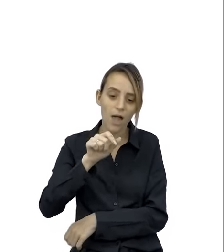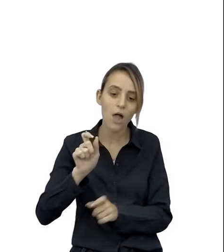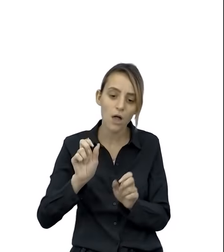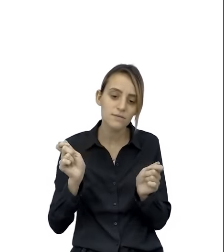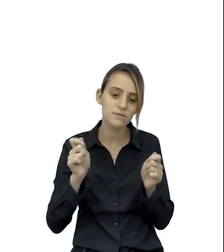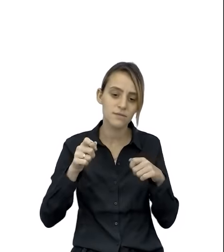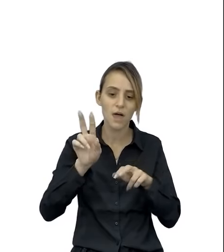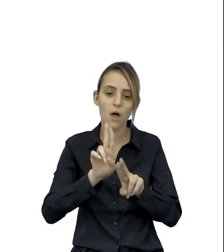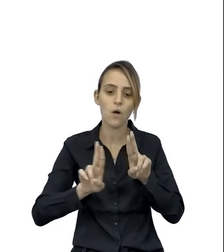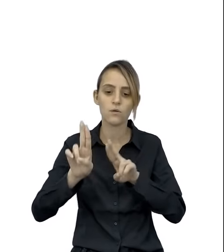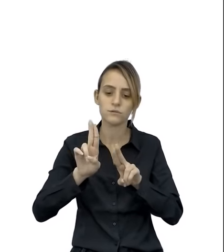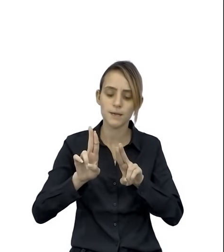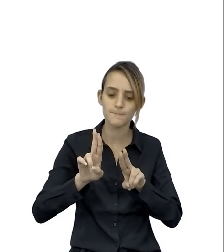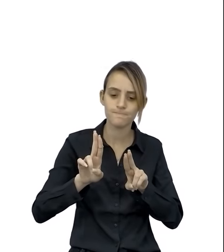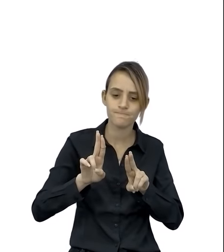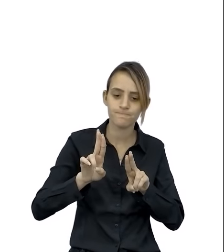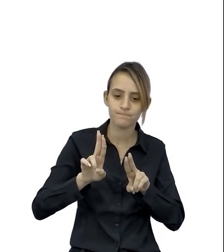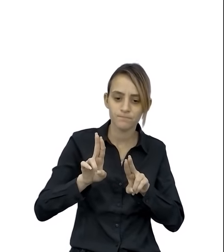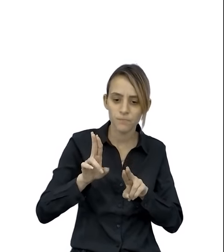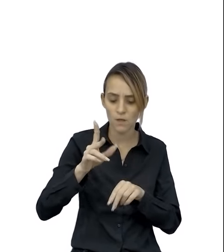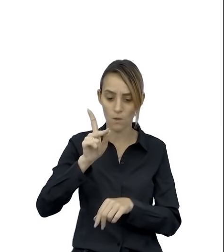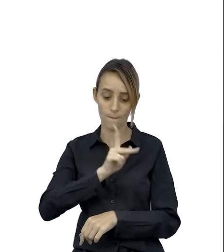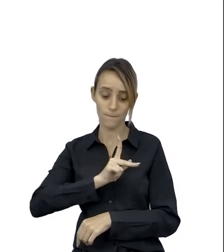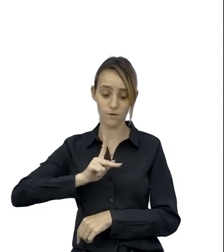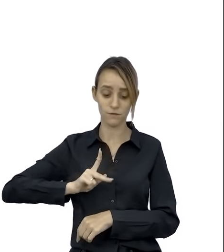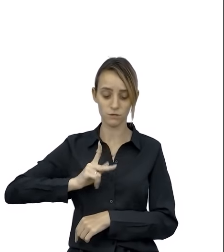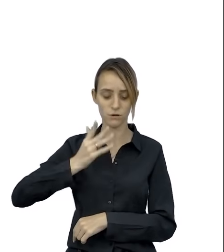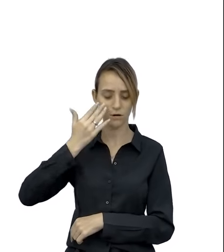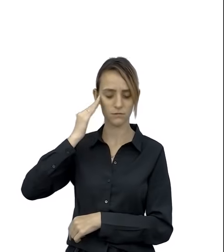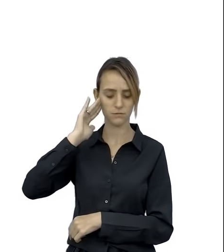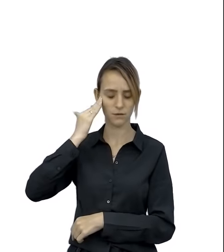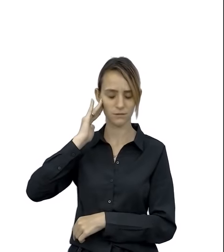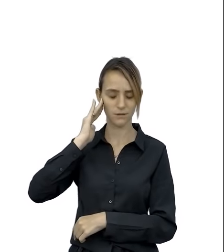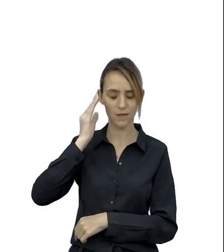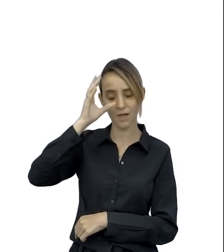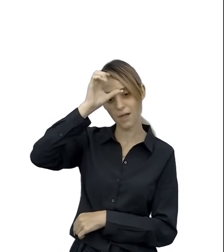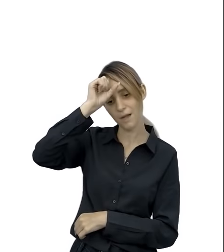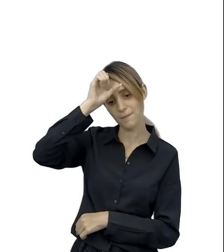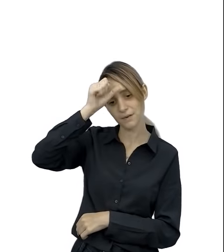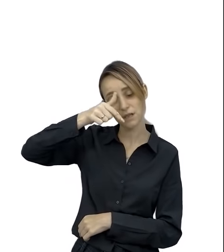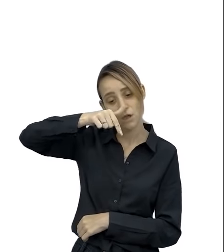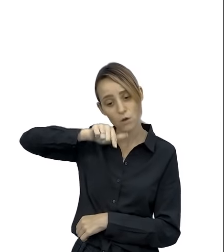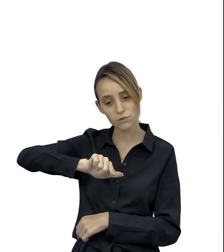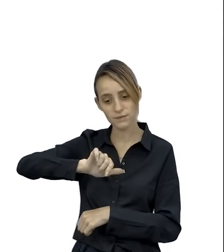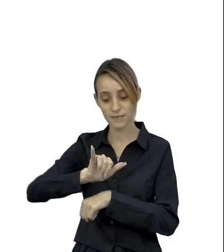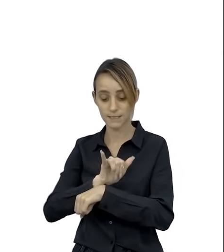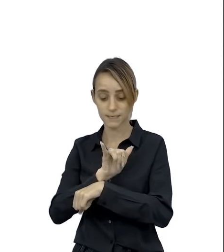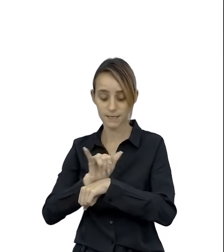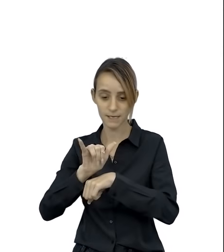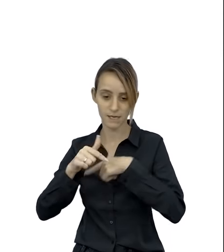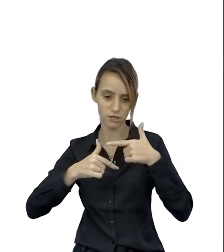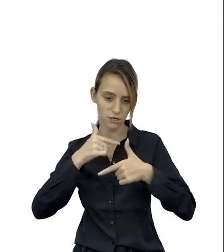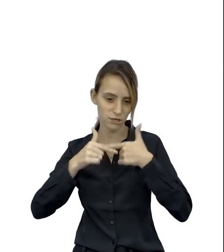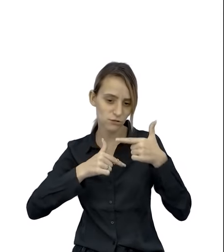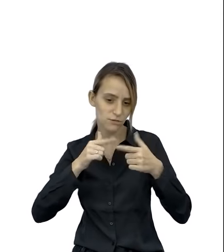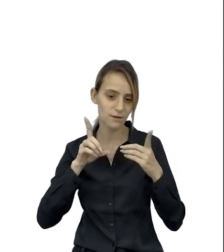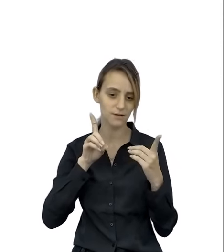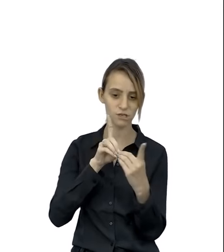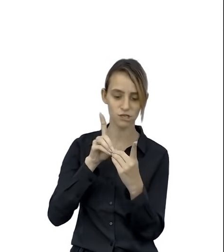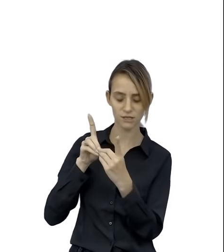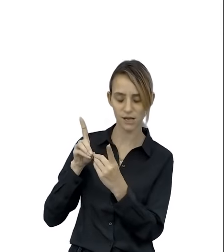a construção do conhecimento por parte do professor, que potencializa o seu trabalho